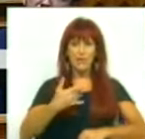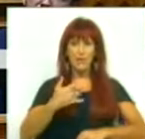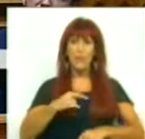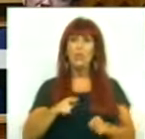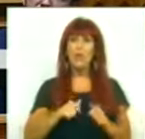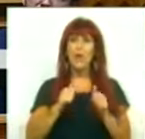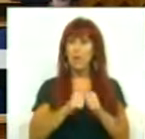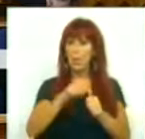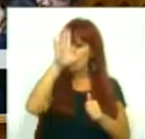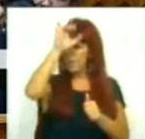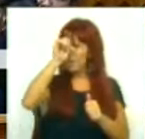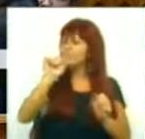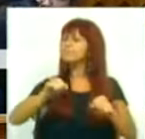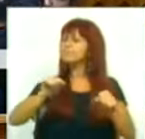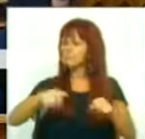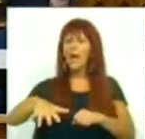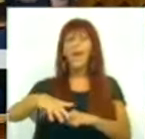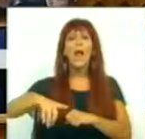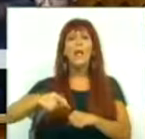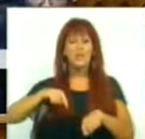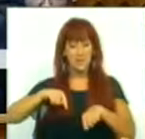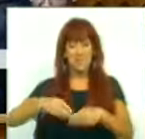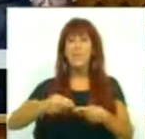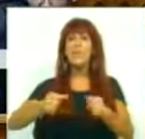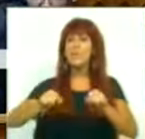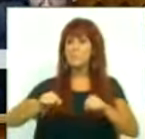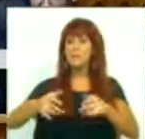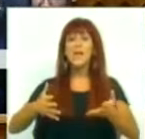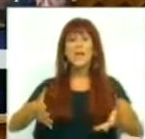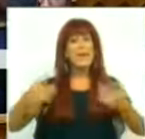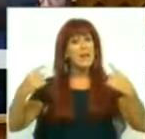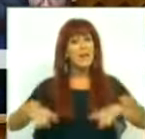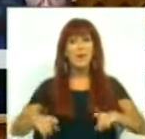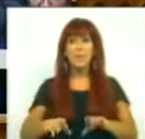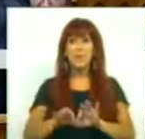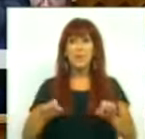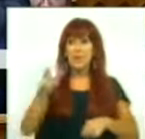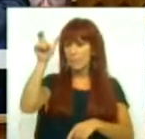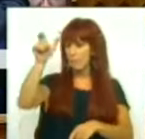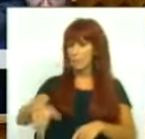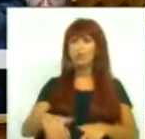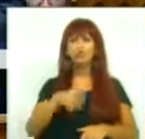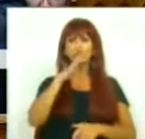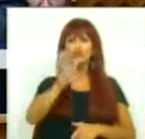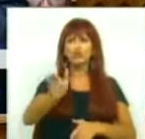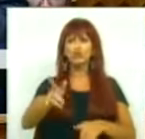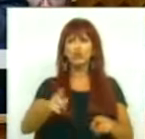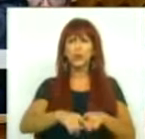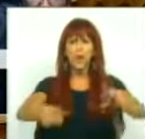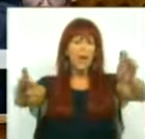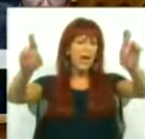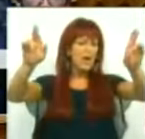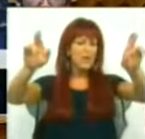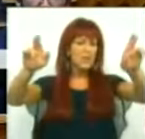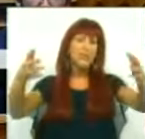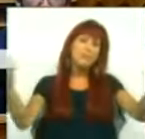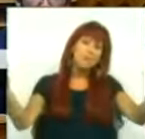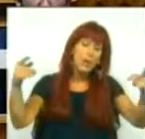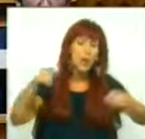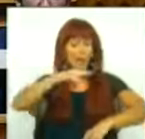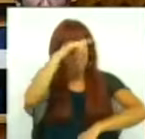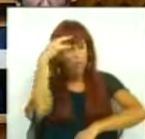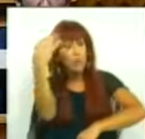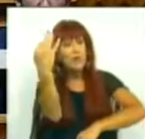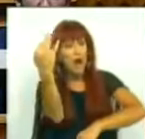que acompanharemos o Governo neste domínio, nesta matéria, e que temos, como aqui Vossa Excelência também afirmou, a esperança que, não obstante